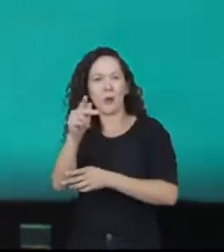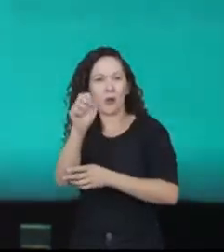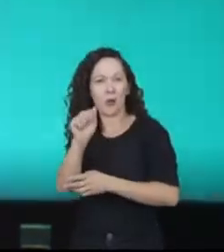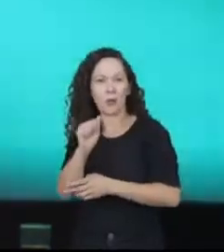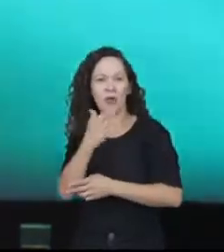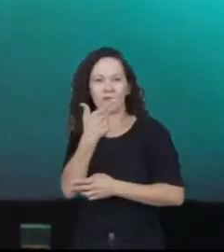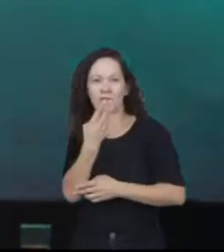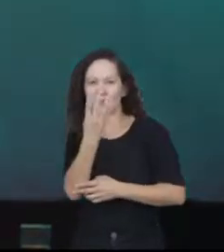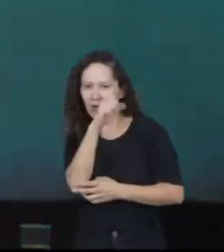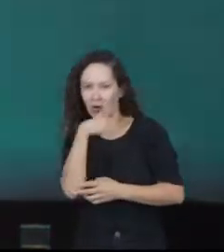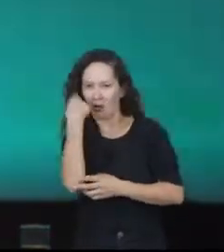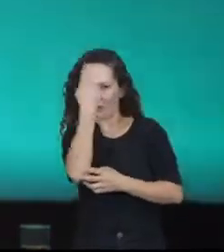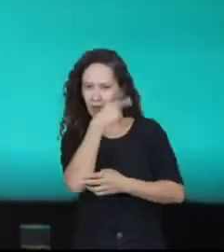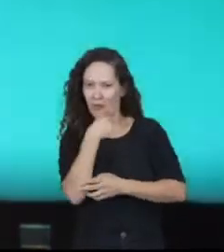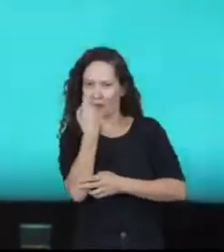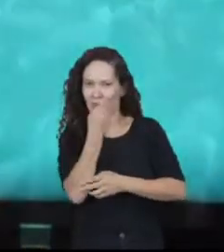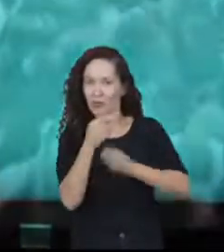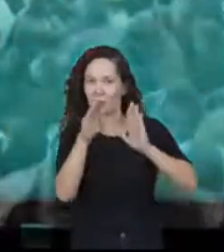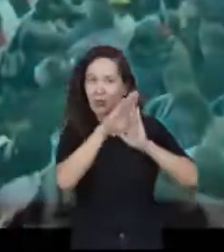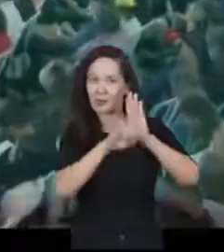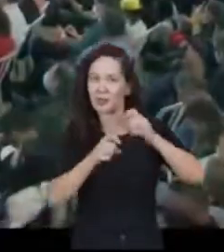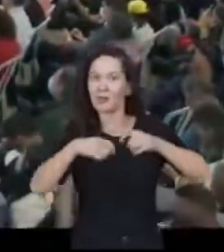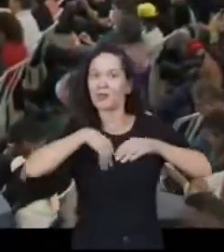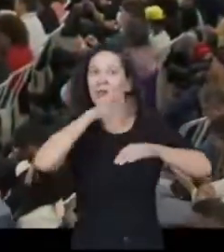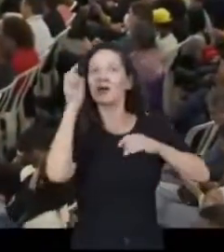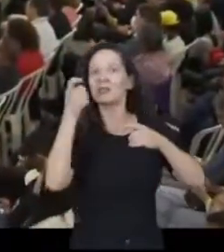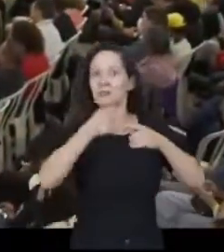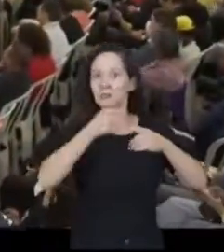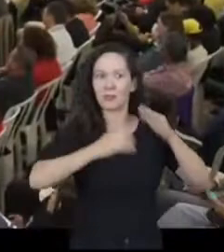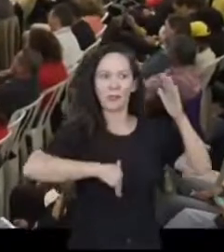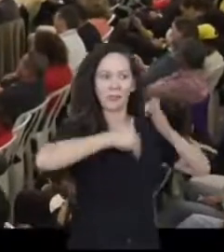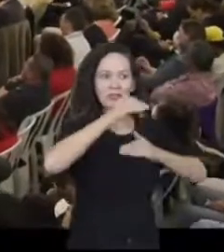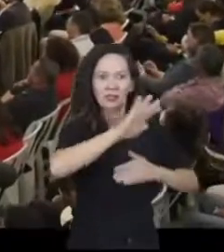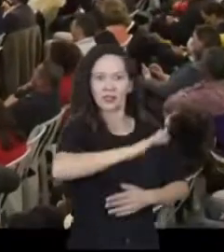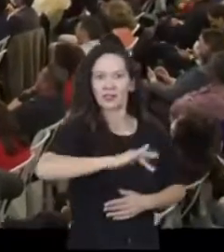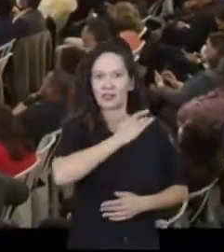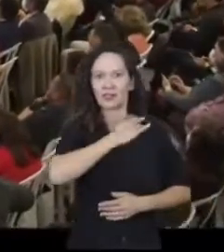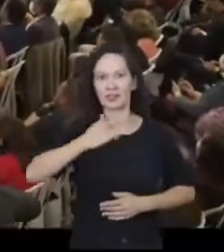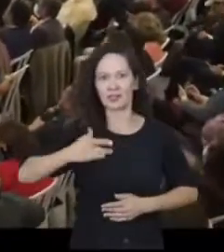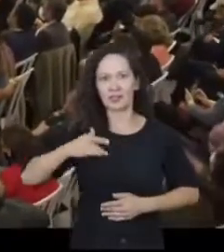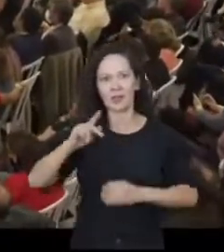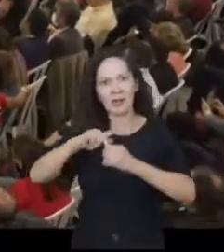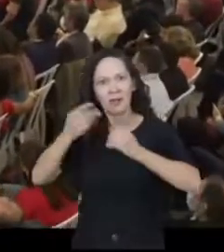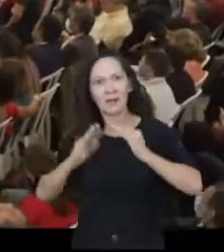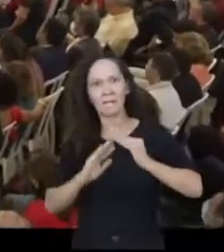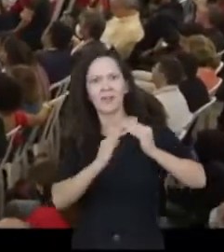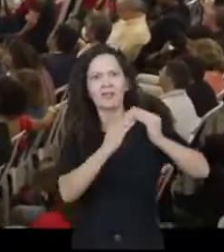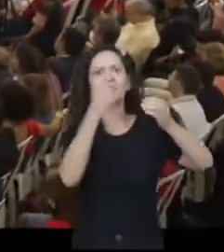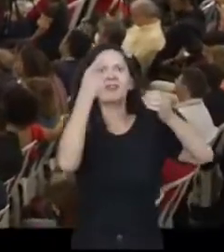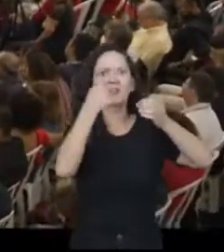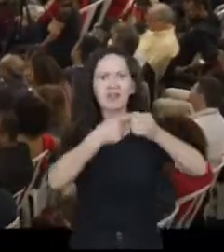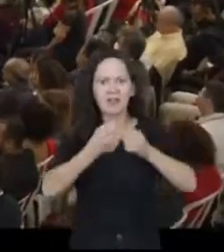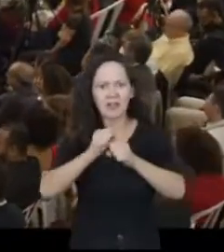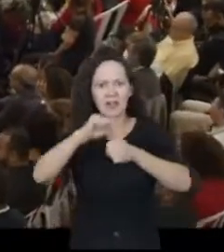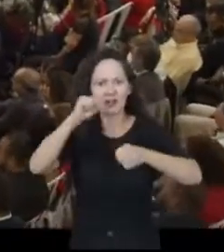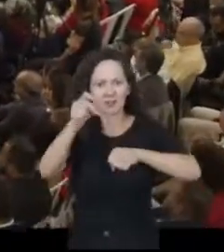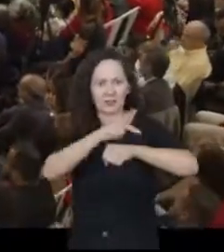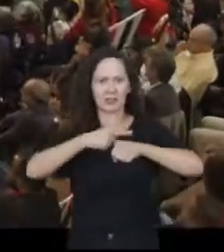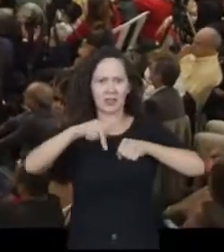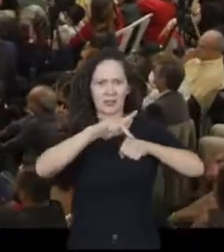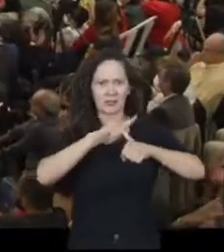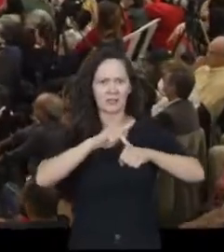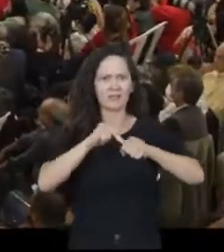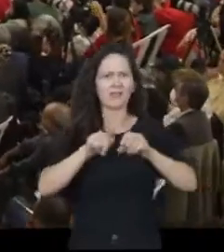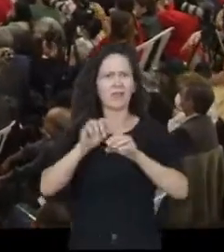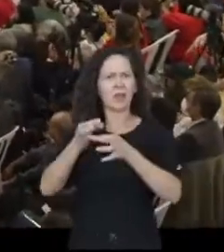Mais Médicos e levamos profissionais da saúde às periferias das grandes cidades e às regiões mais